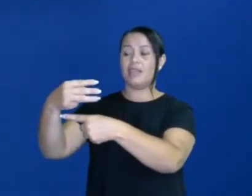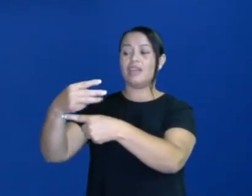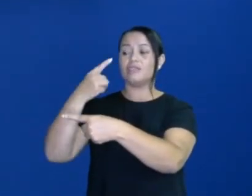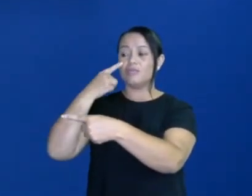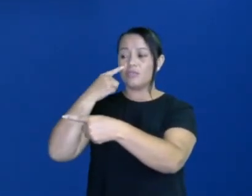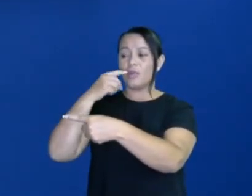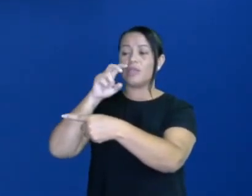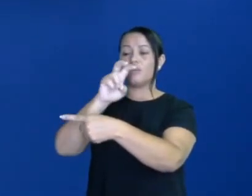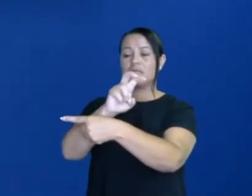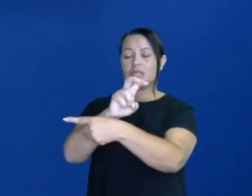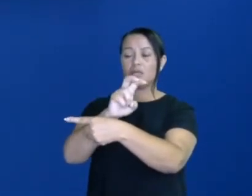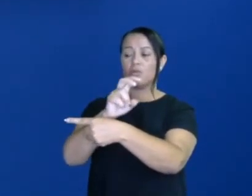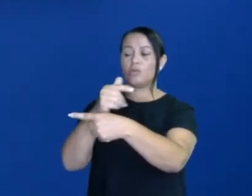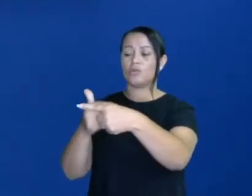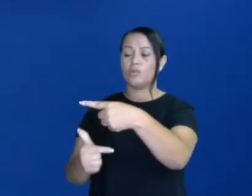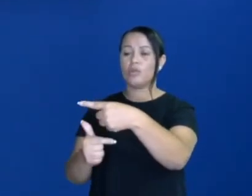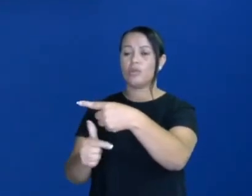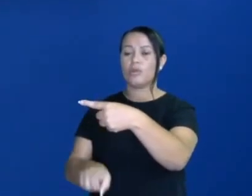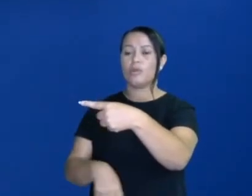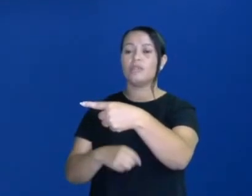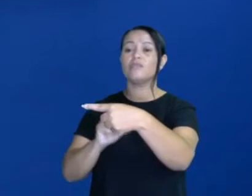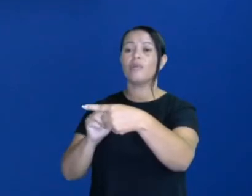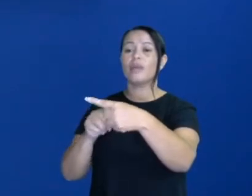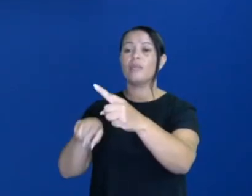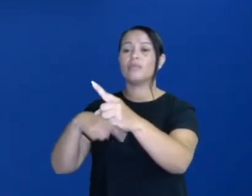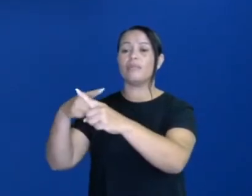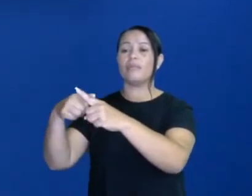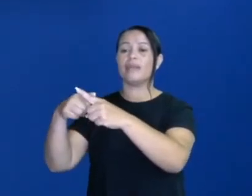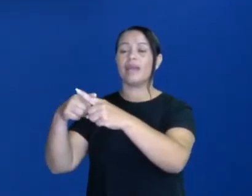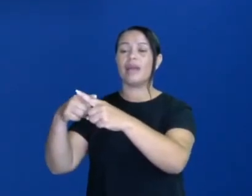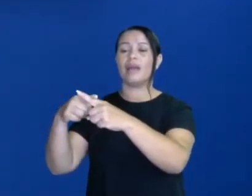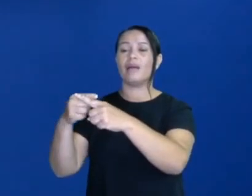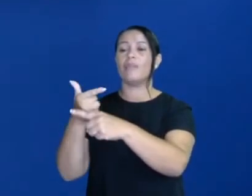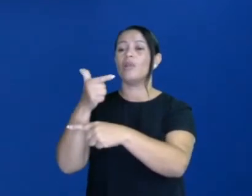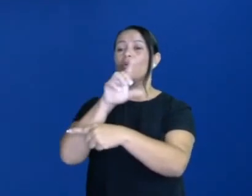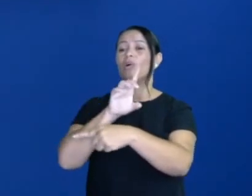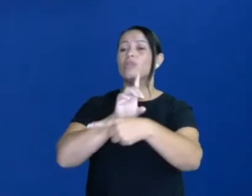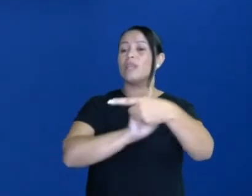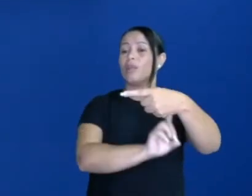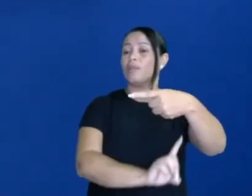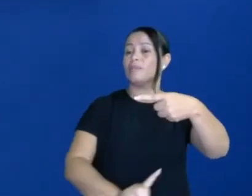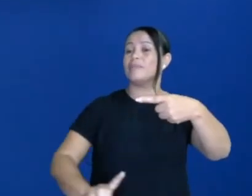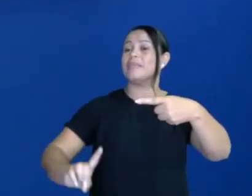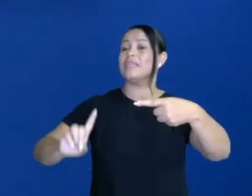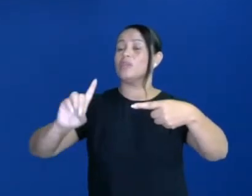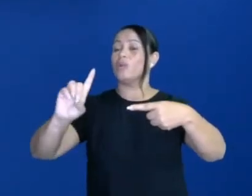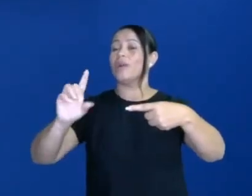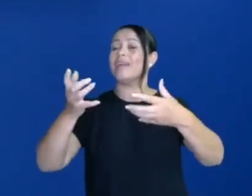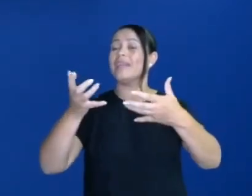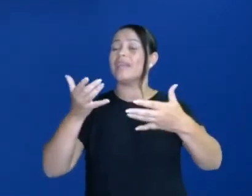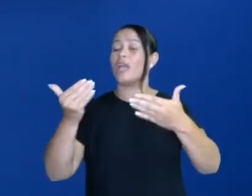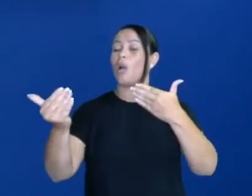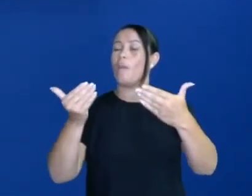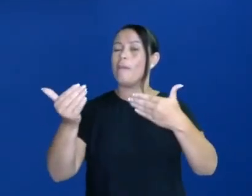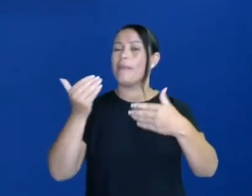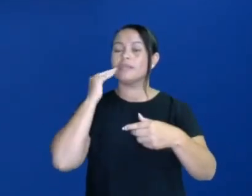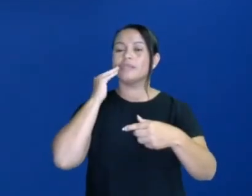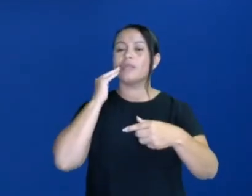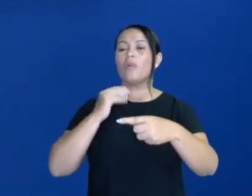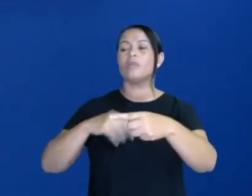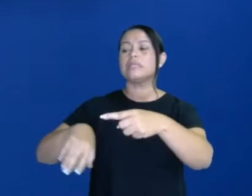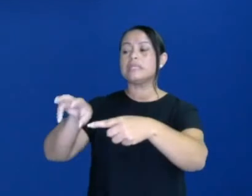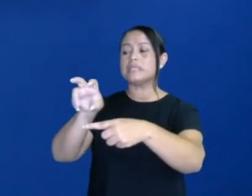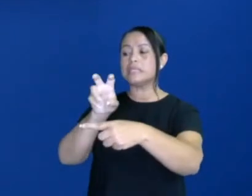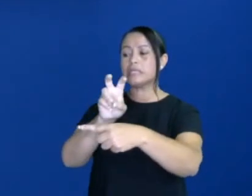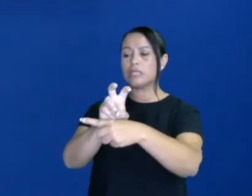ó, 5 sobre 2, vou multiplicar pelo denominador da outra fração, que ele quer que faça a comparação. Então, vamos lá.